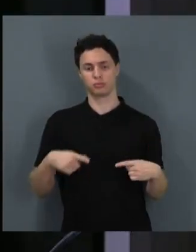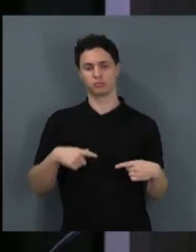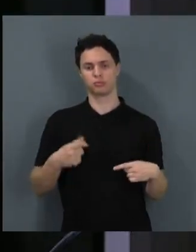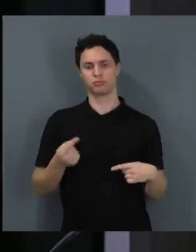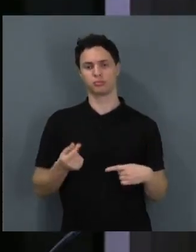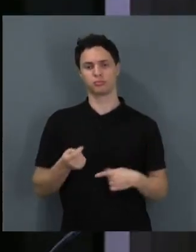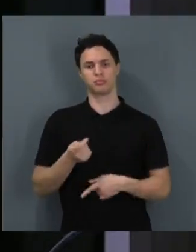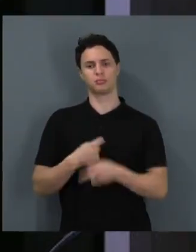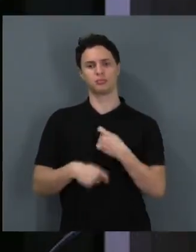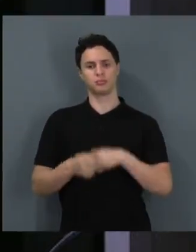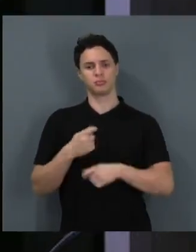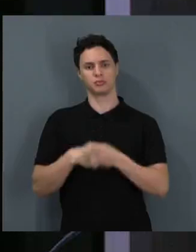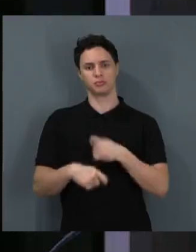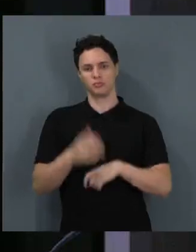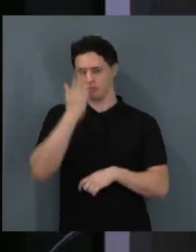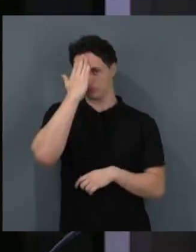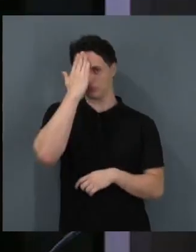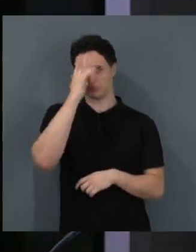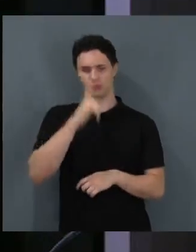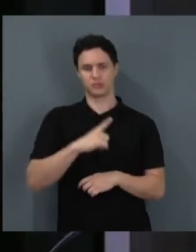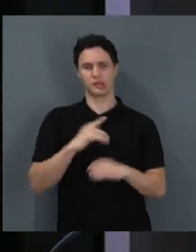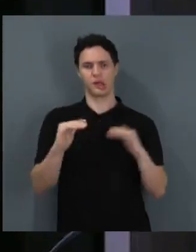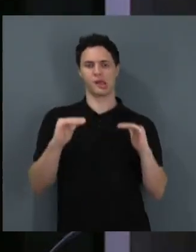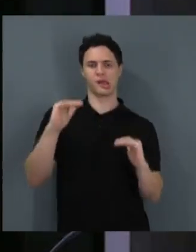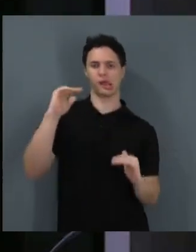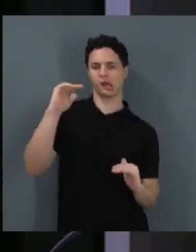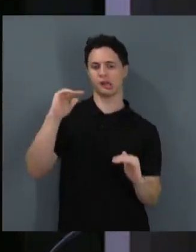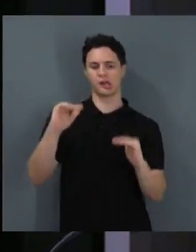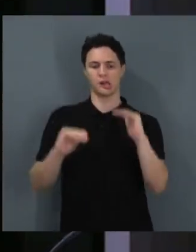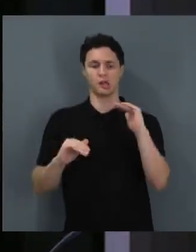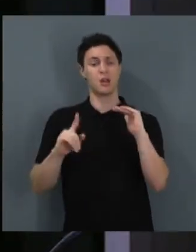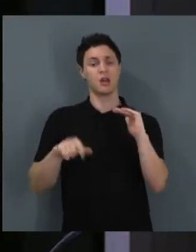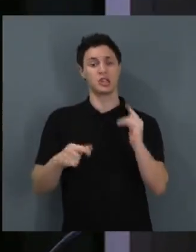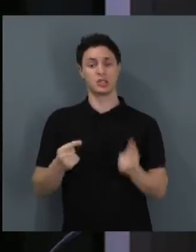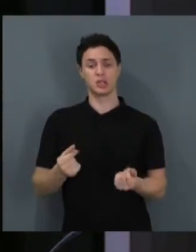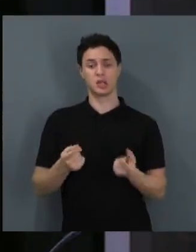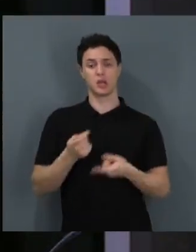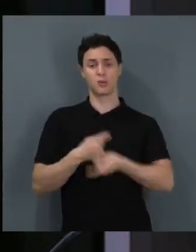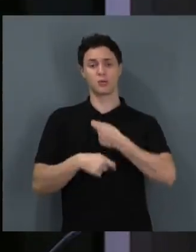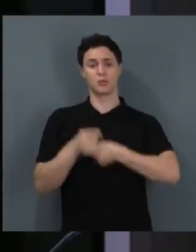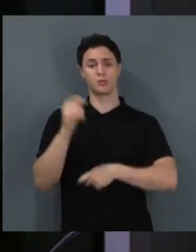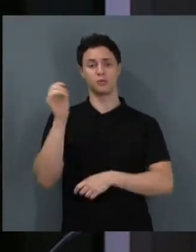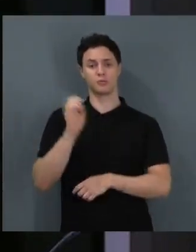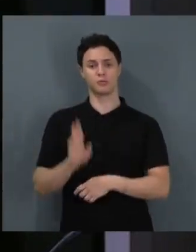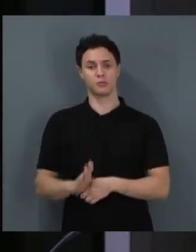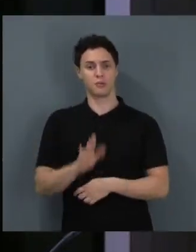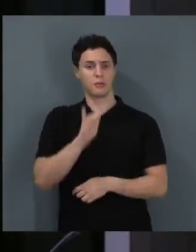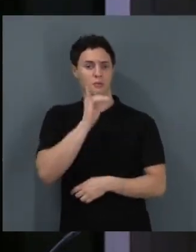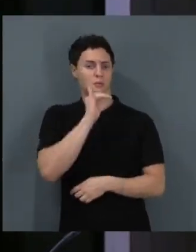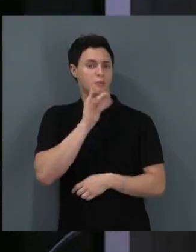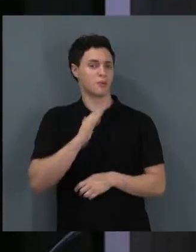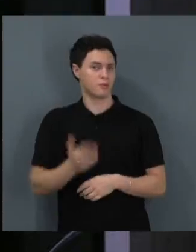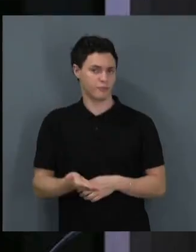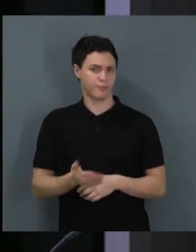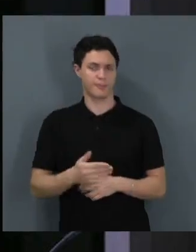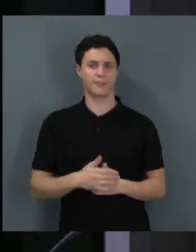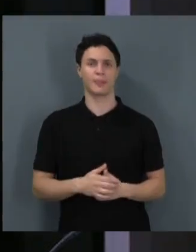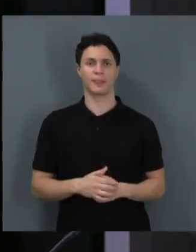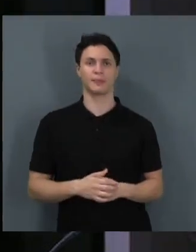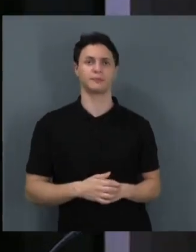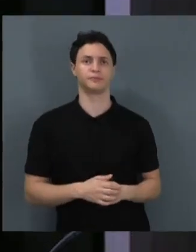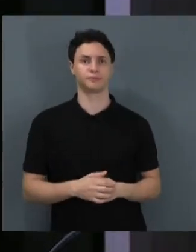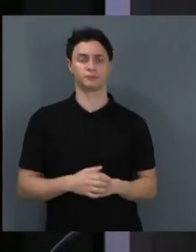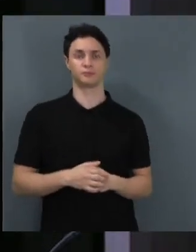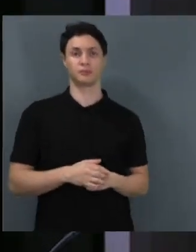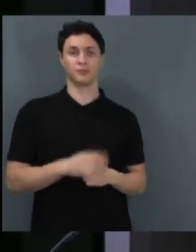economia extremamente disfuncional, que é a economia brasileira. Nós estamos tratando, por exemplo, de um